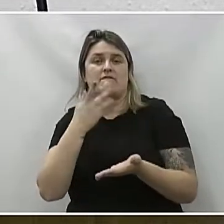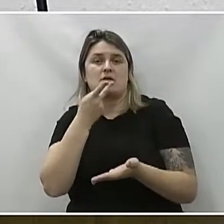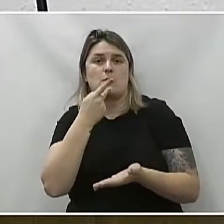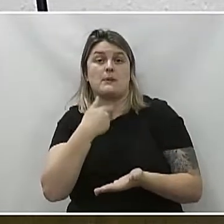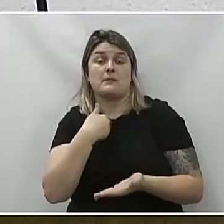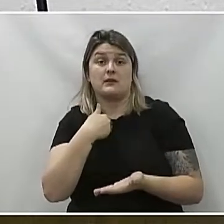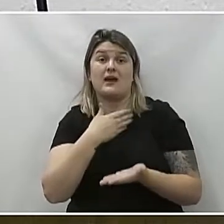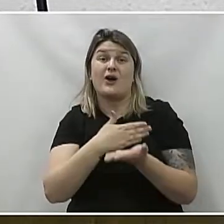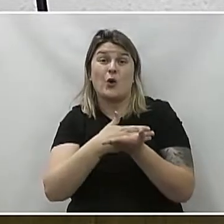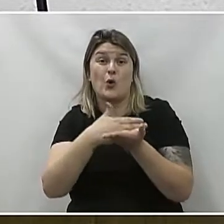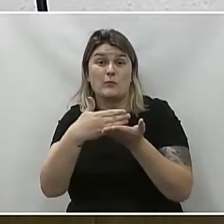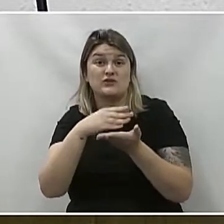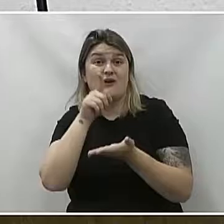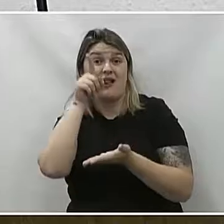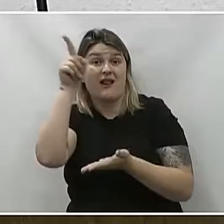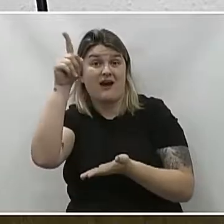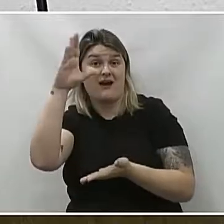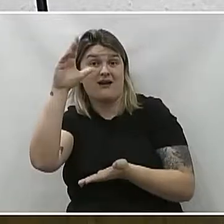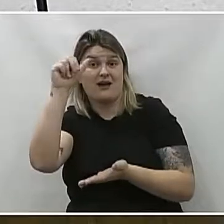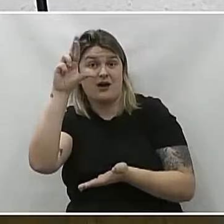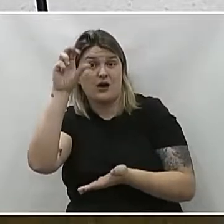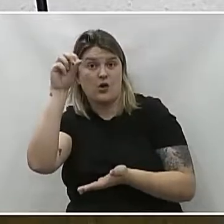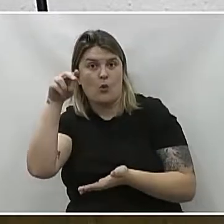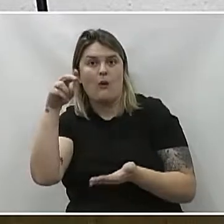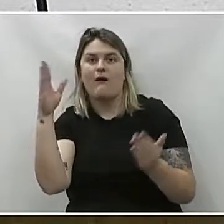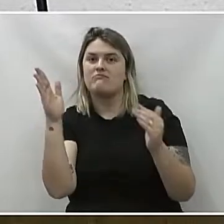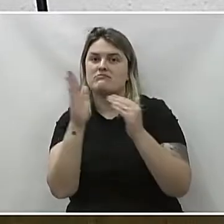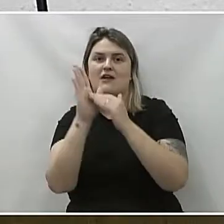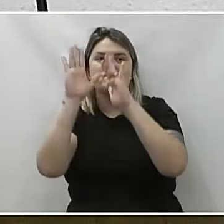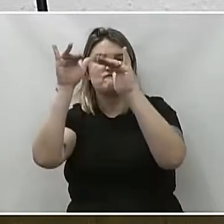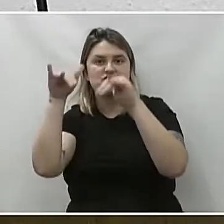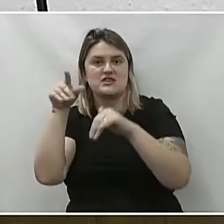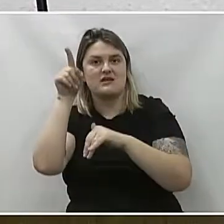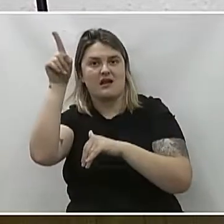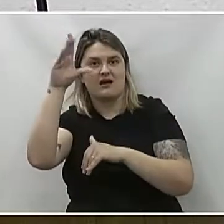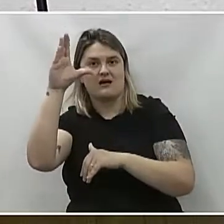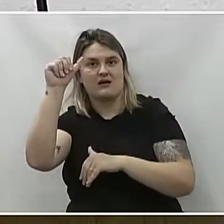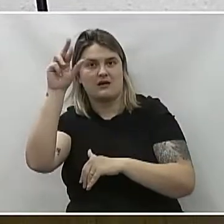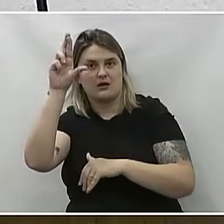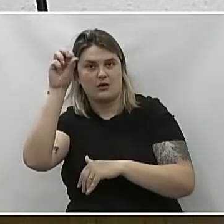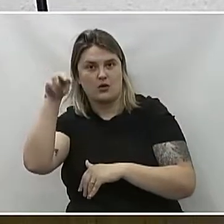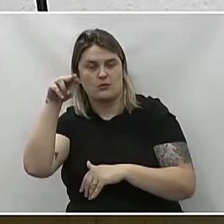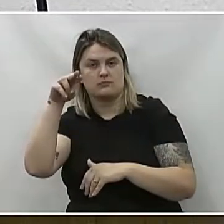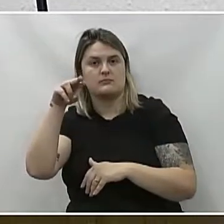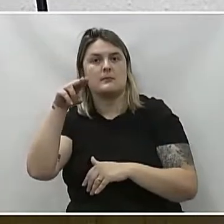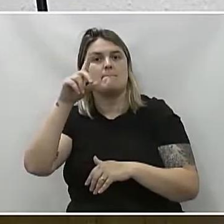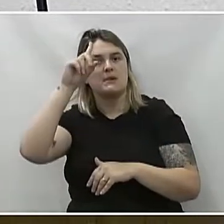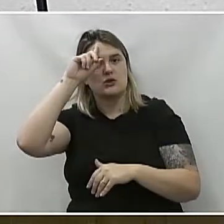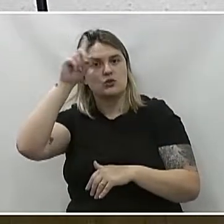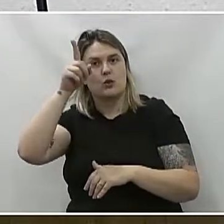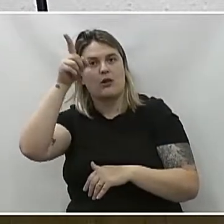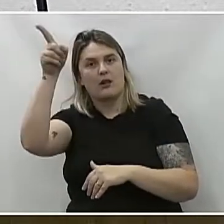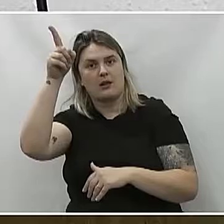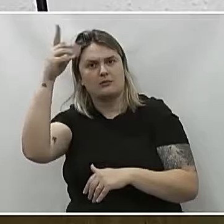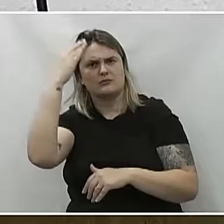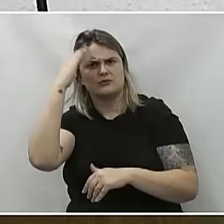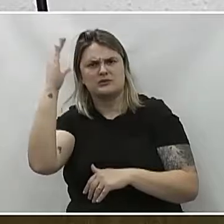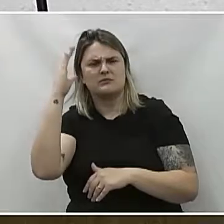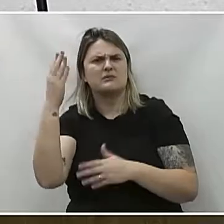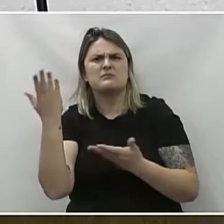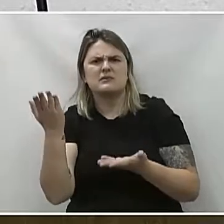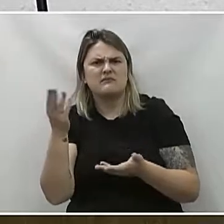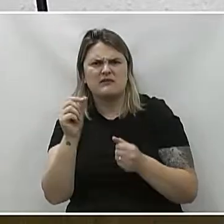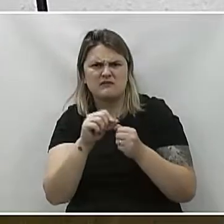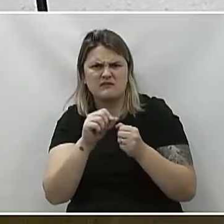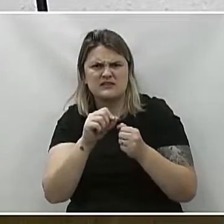para mim, começou no Caron, termina no Caron. Mandou de volta para Curitiba. Daí eu questionei, falei, mas